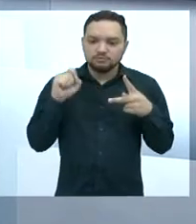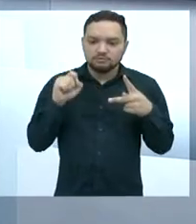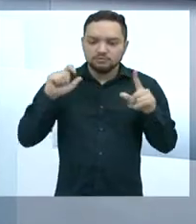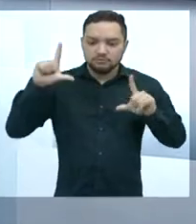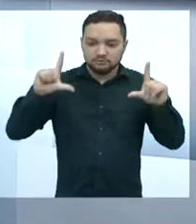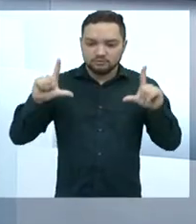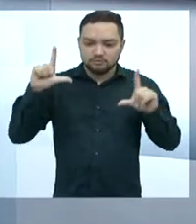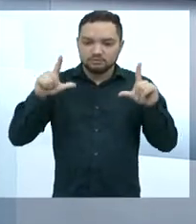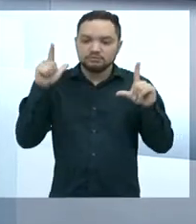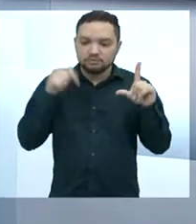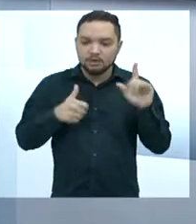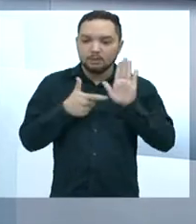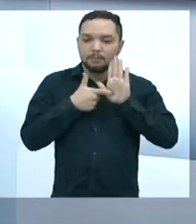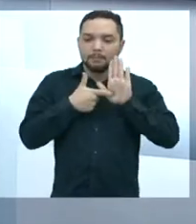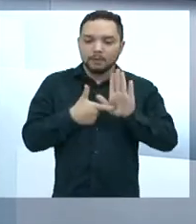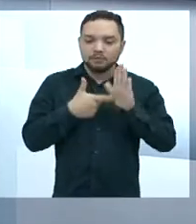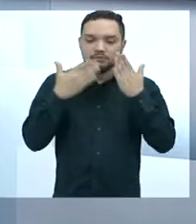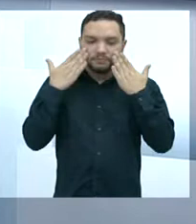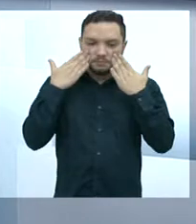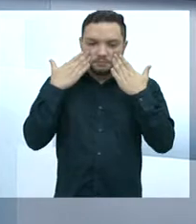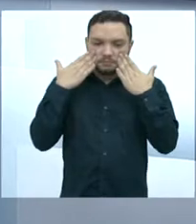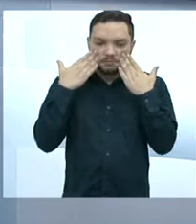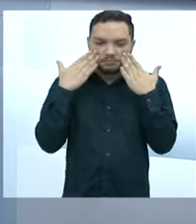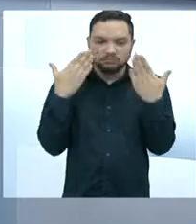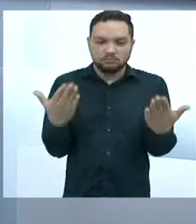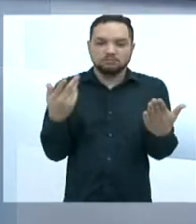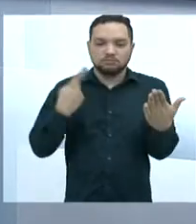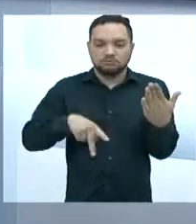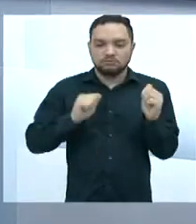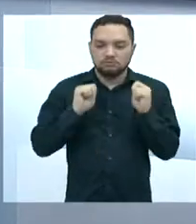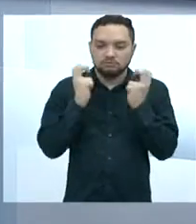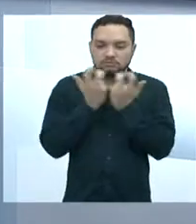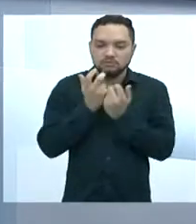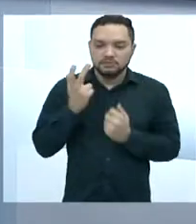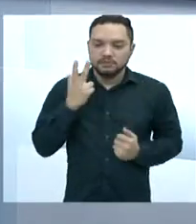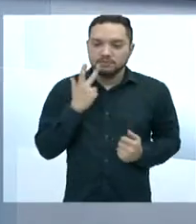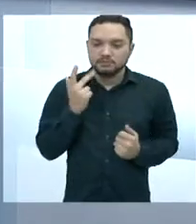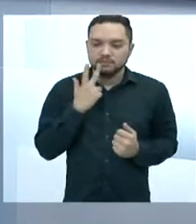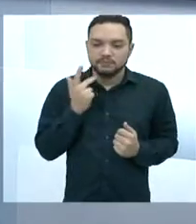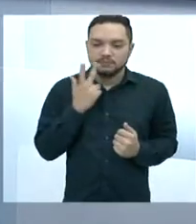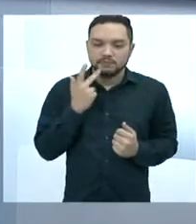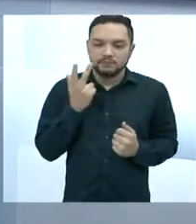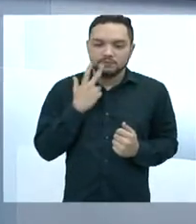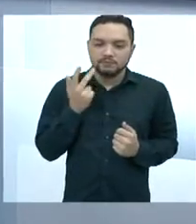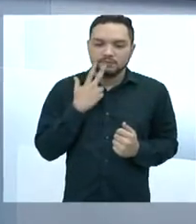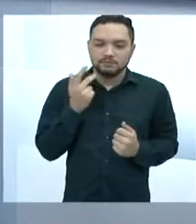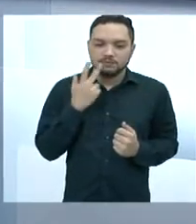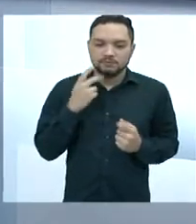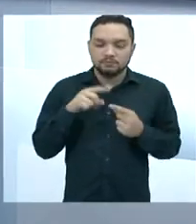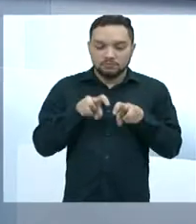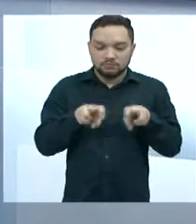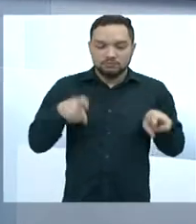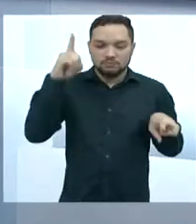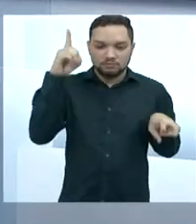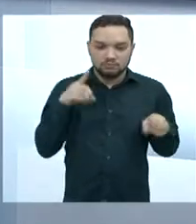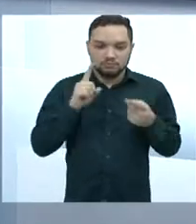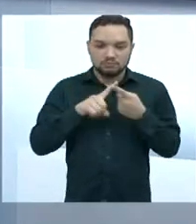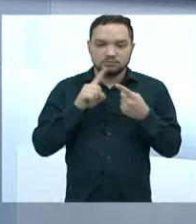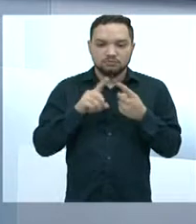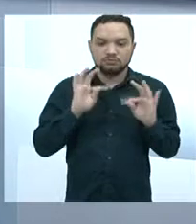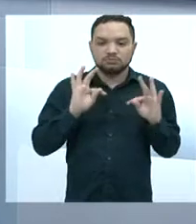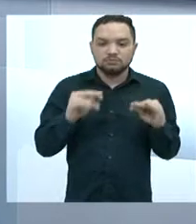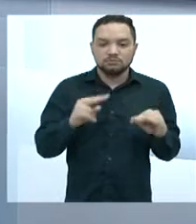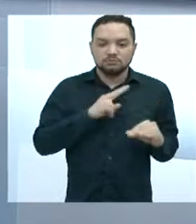de transparência da Câmara Municipal de Fortaleza, sua mesa diretora e dos demais